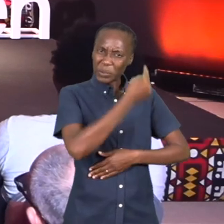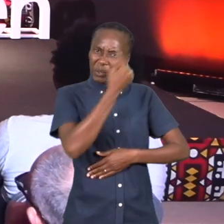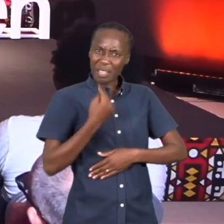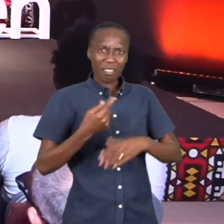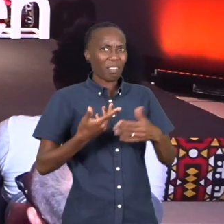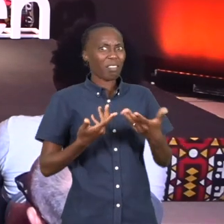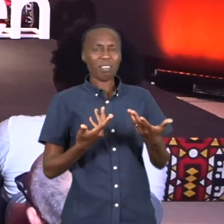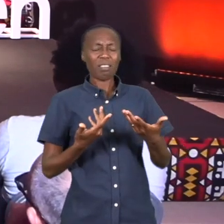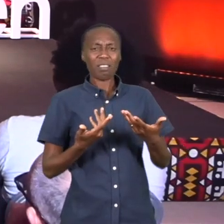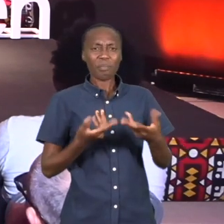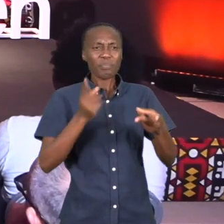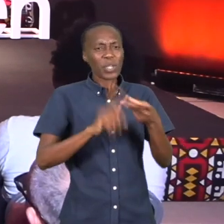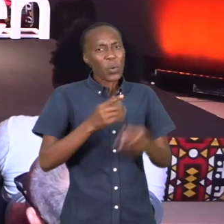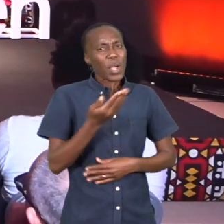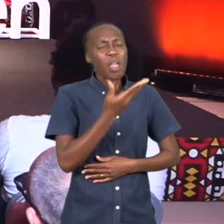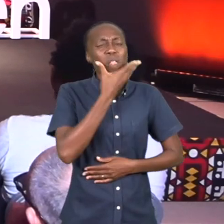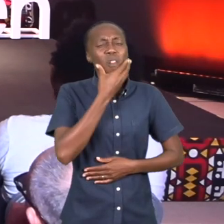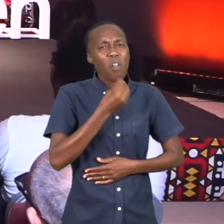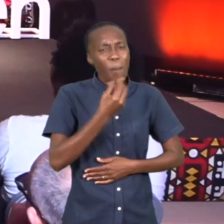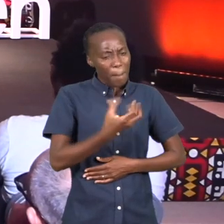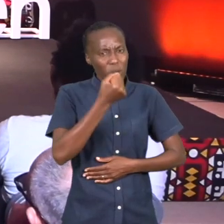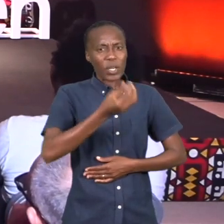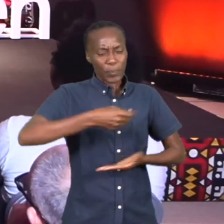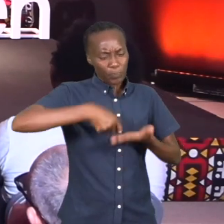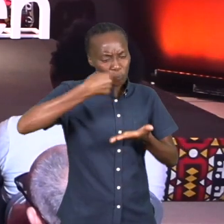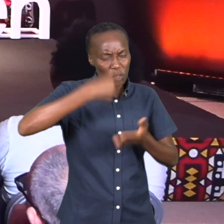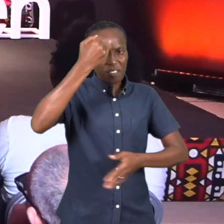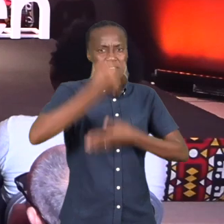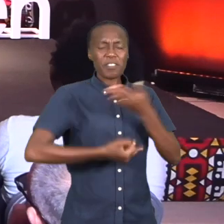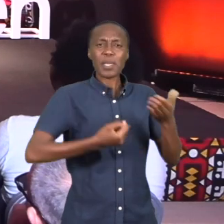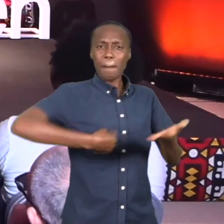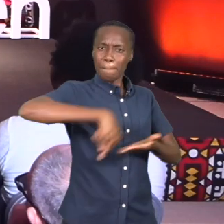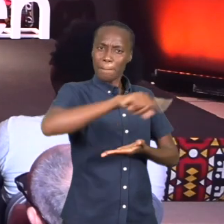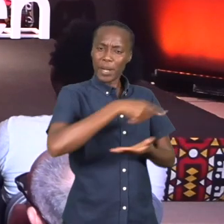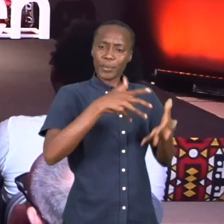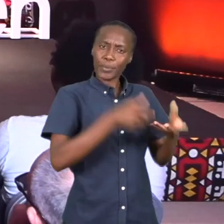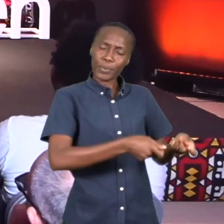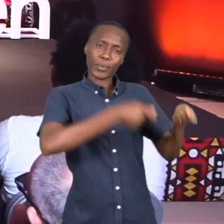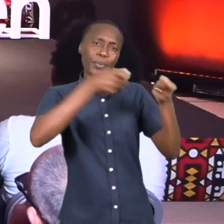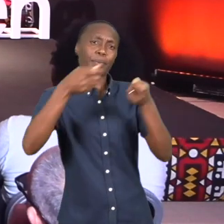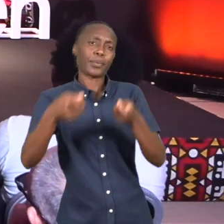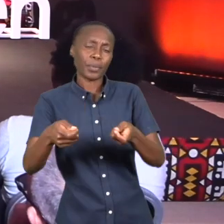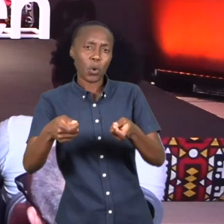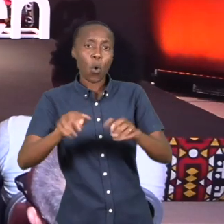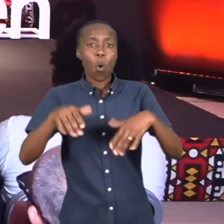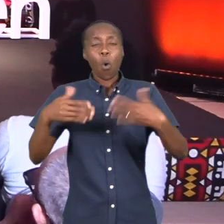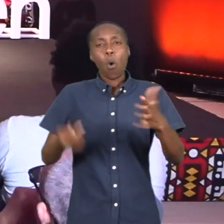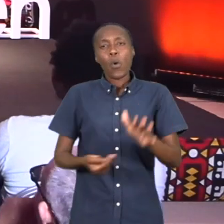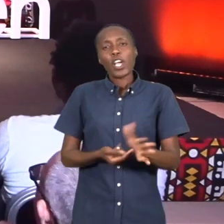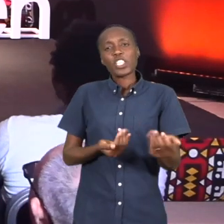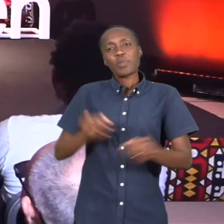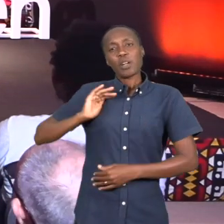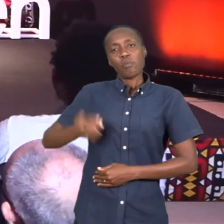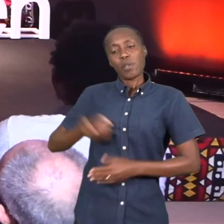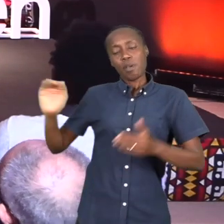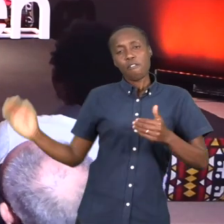É pedir demais que o homem tire o próprio prato da mesa? Será que realmente precisa deixar lá até que volte a mulher da casa